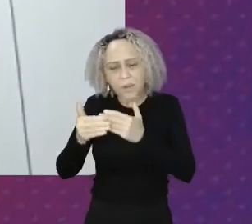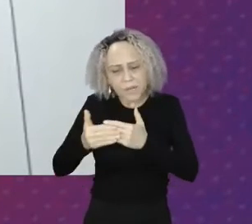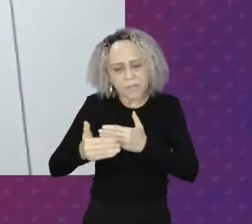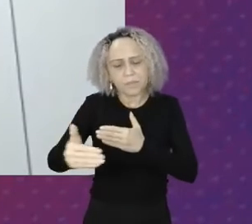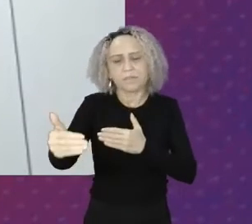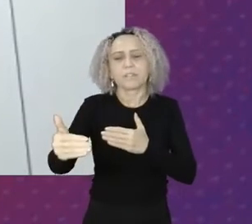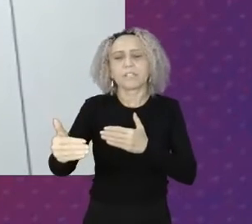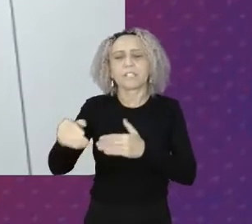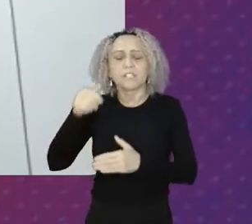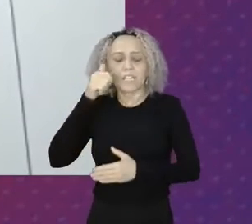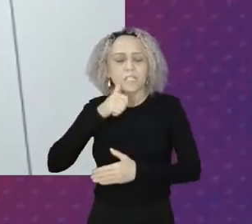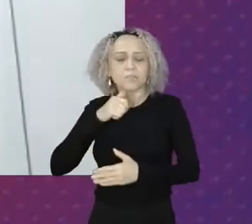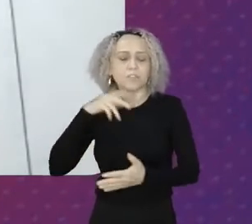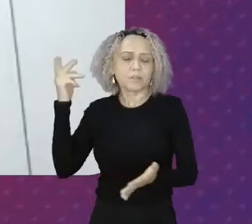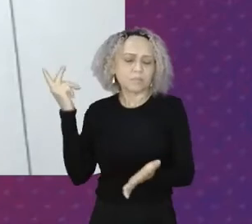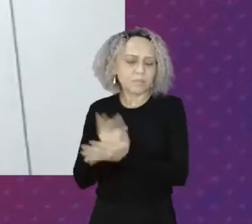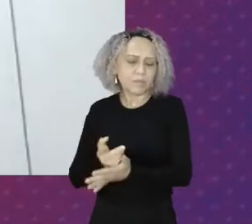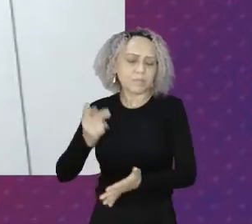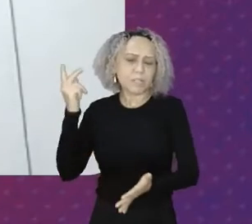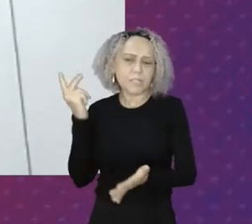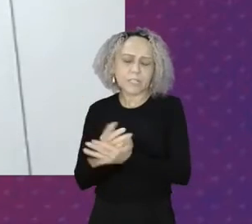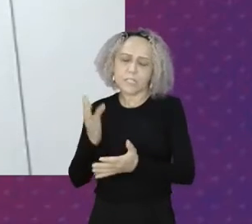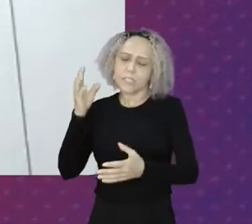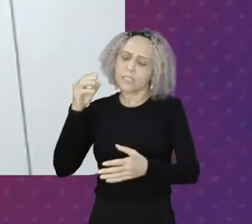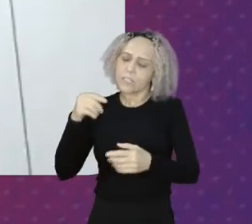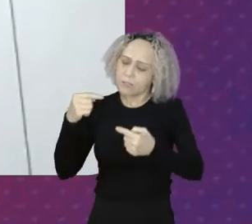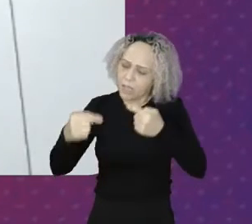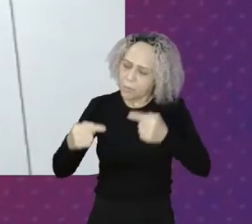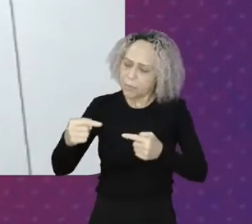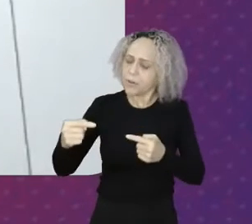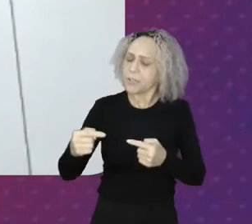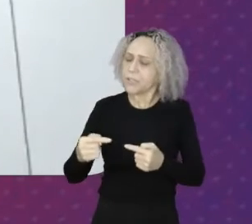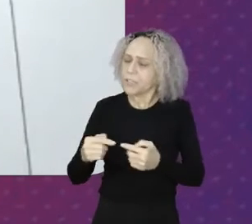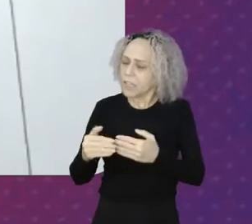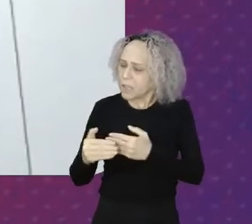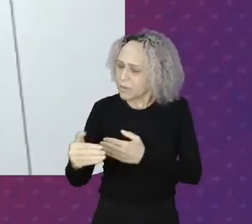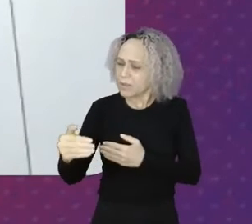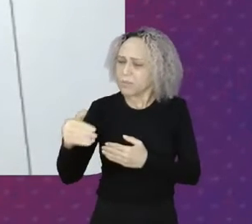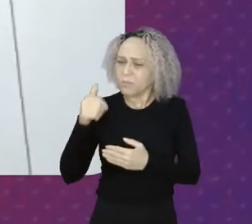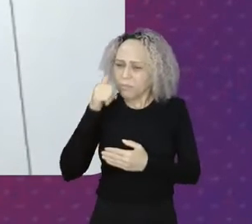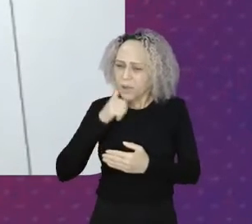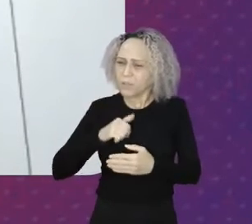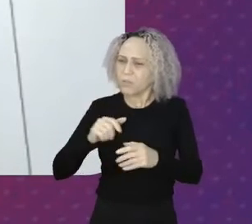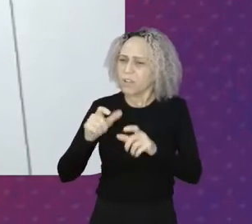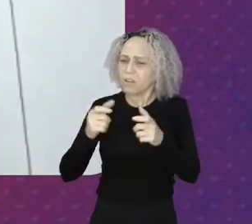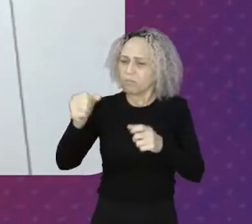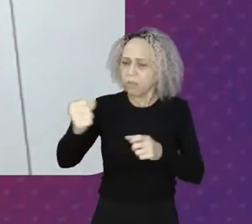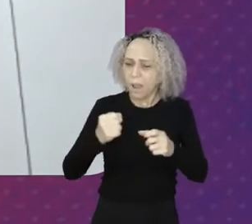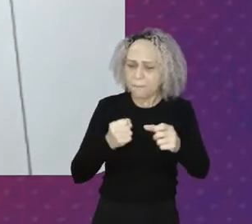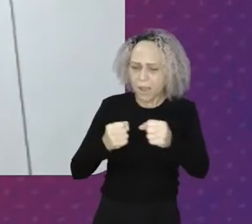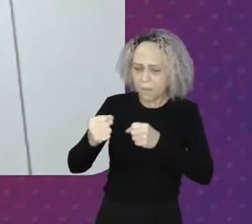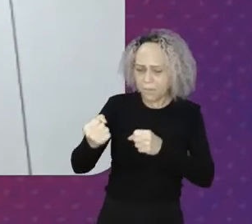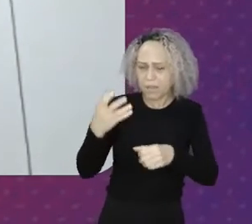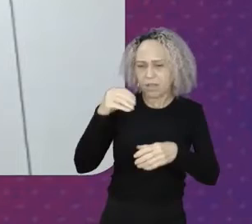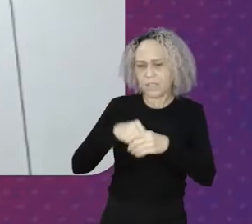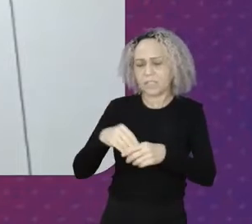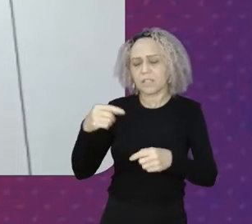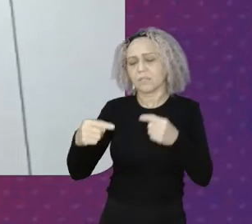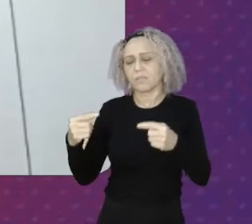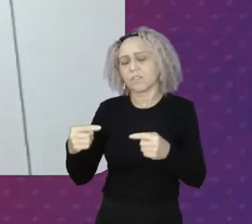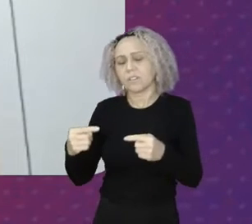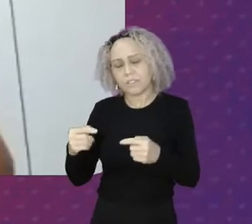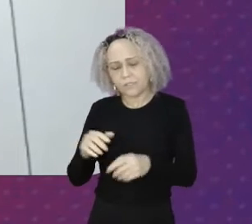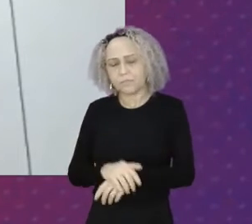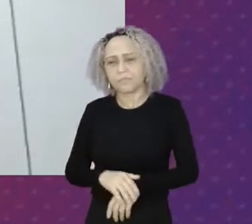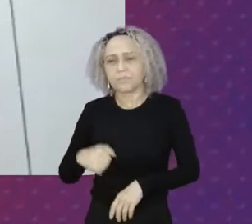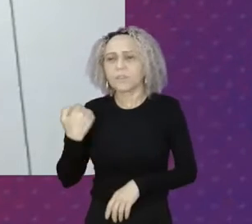permaneçam fazendo política e que cada vez entre mais mulheres nesses espaços políticos também, representando toda a nossa diversidade. A